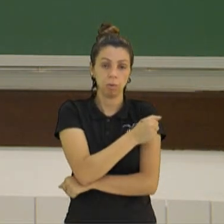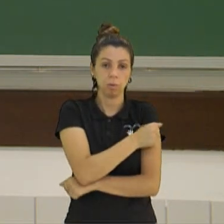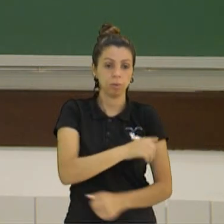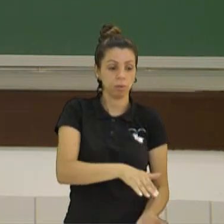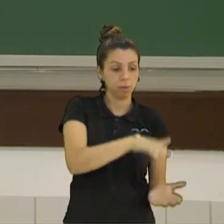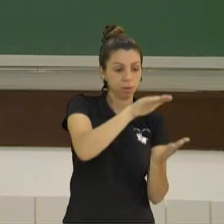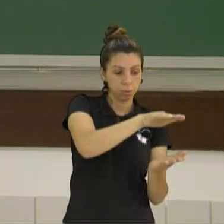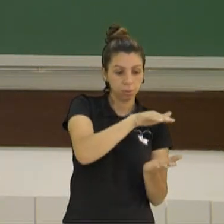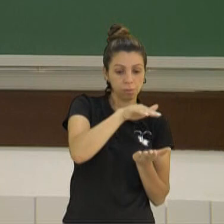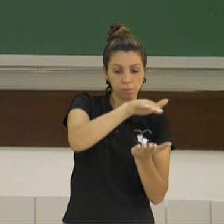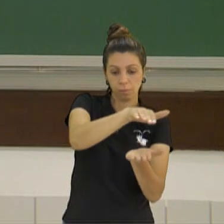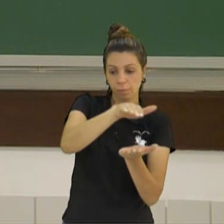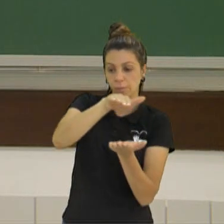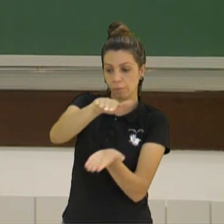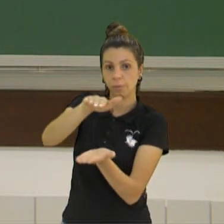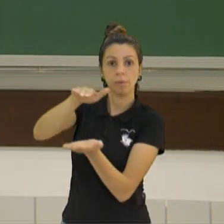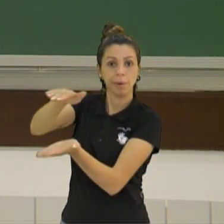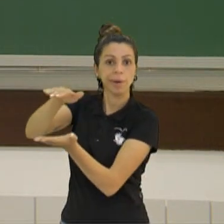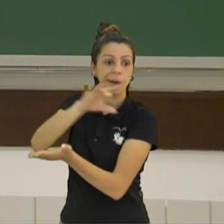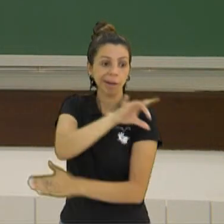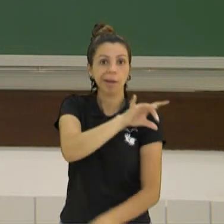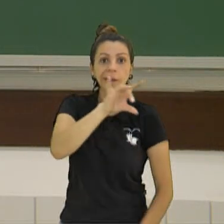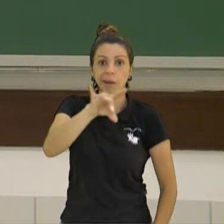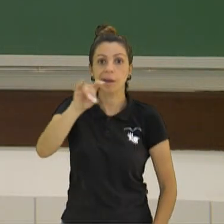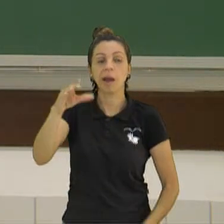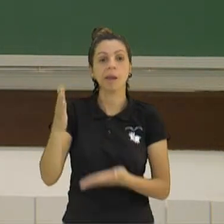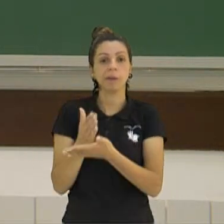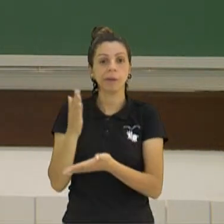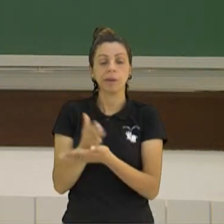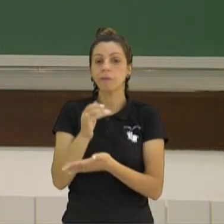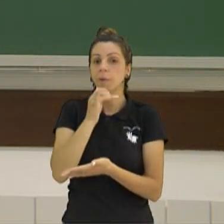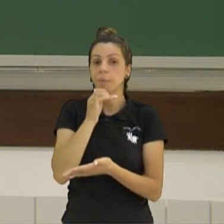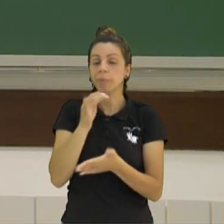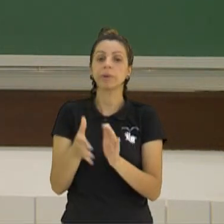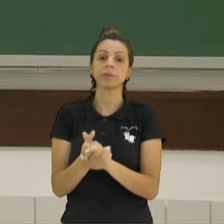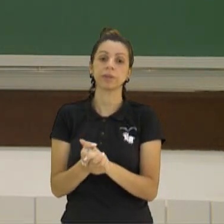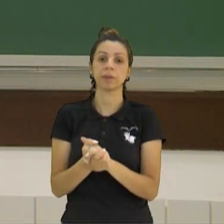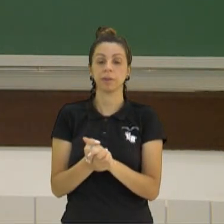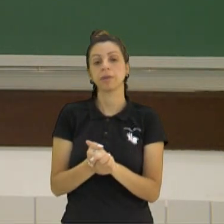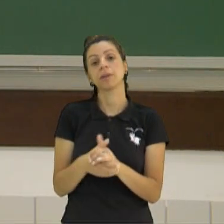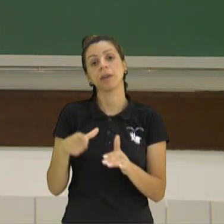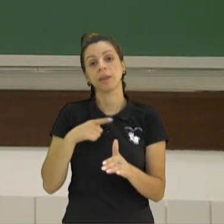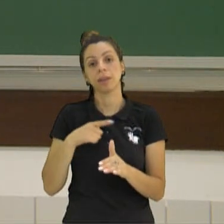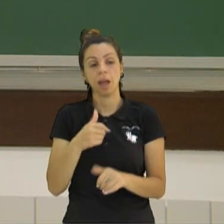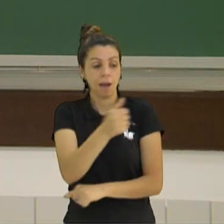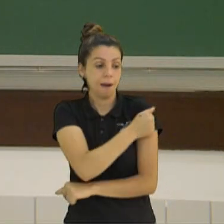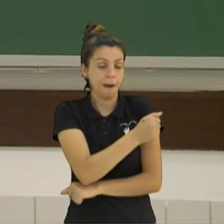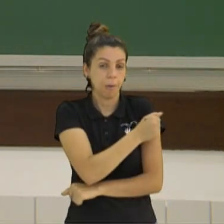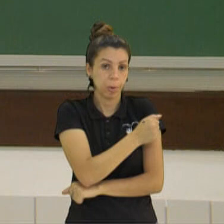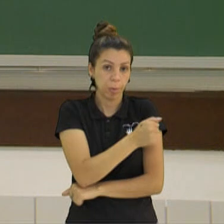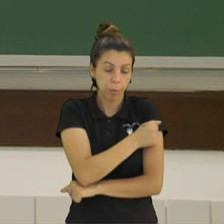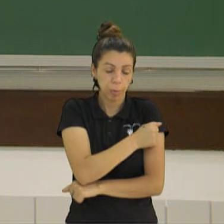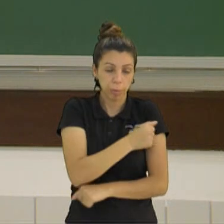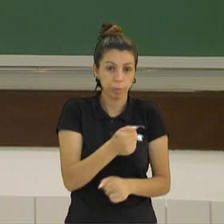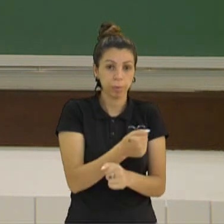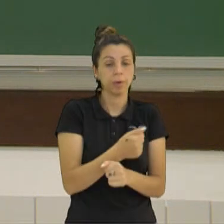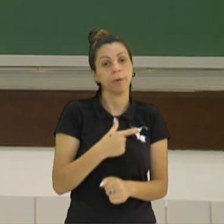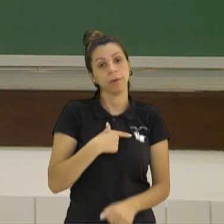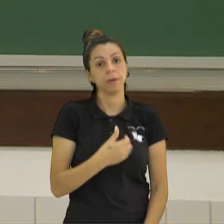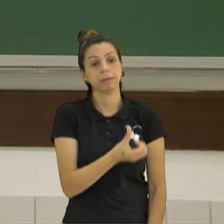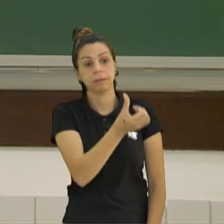kit com uma certa quantidade de livros, certo? Quanto mais alunos eu tiver, mais livros eu vou precisar, certo? Essas grandezas